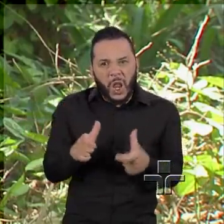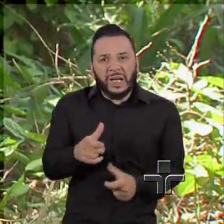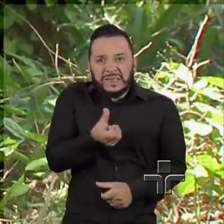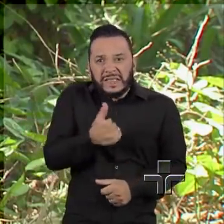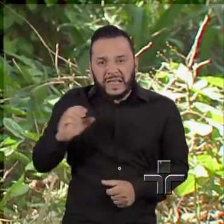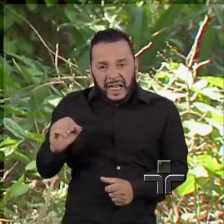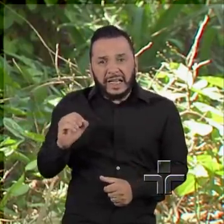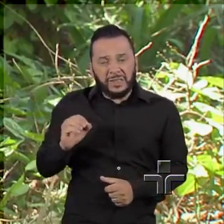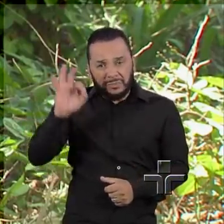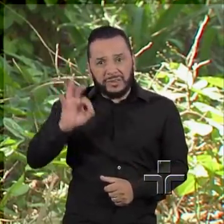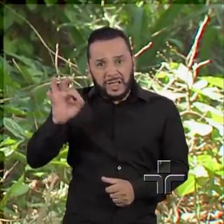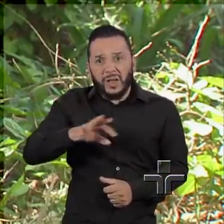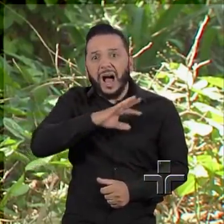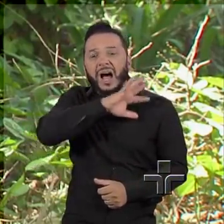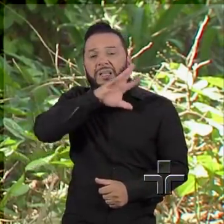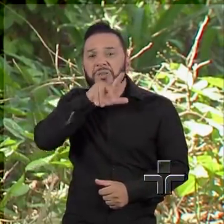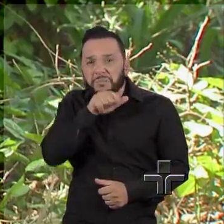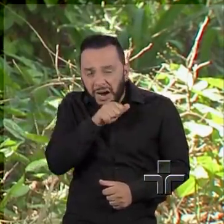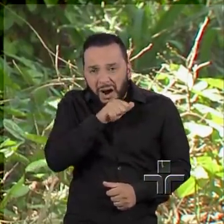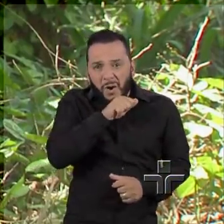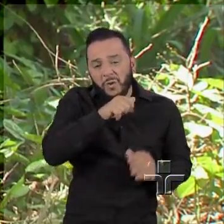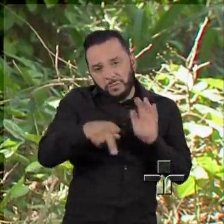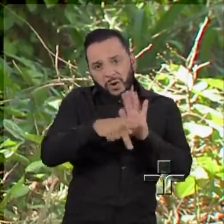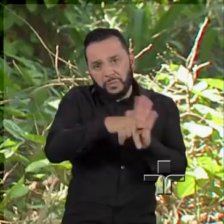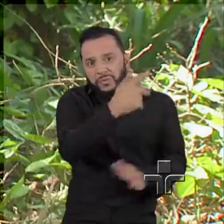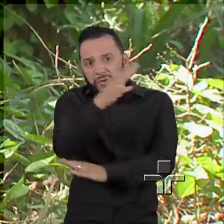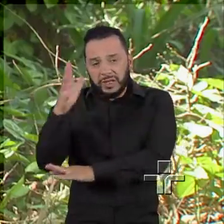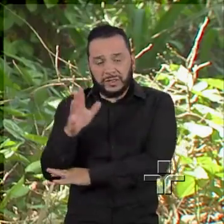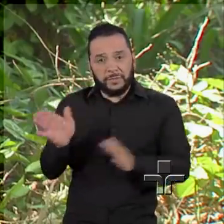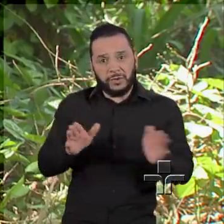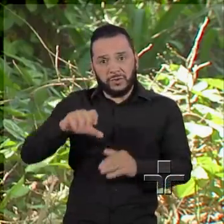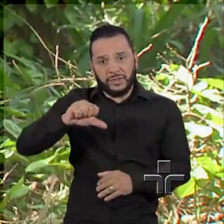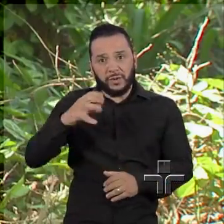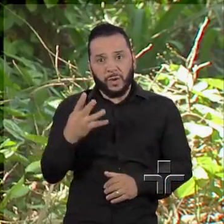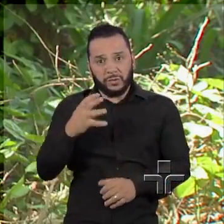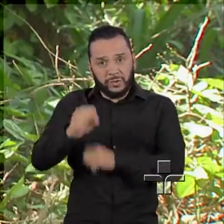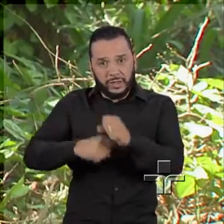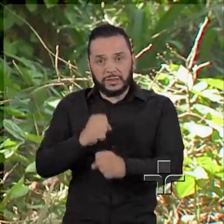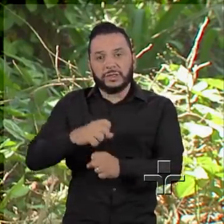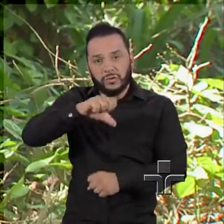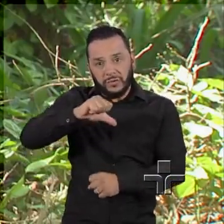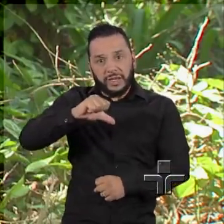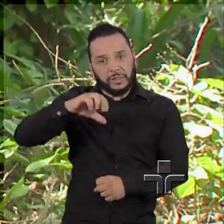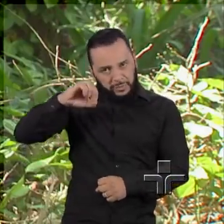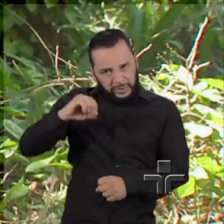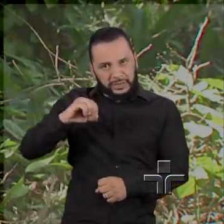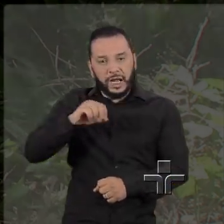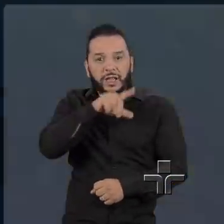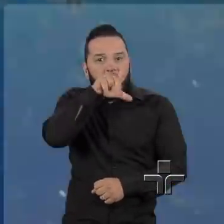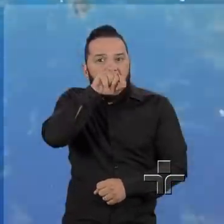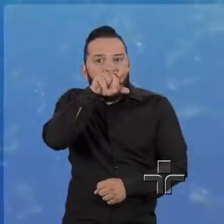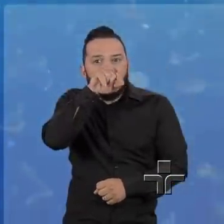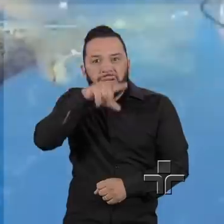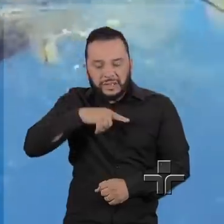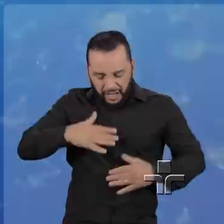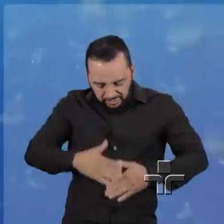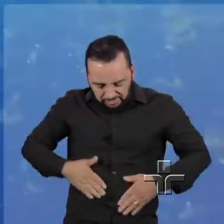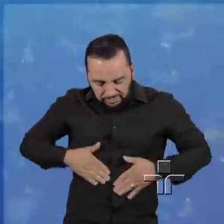animais silvestres em 44 anos. 90% das aves têm plástico no estômago.